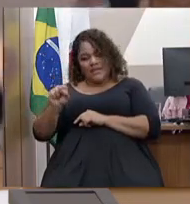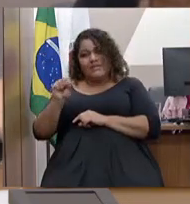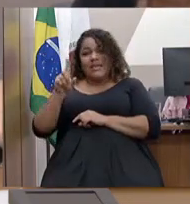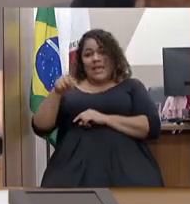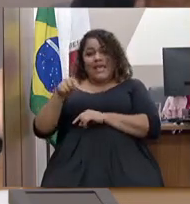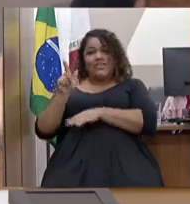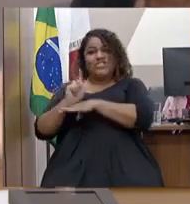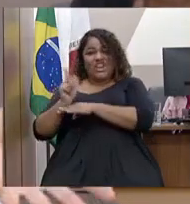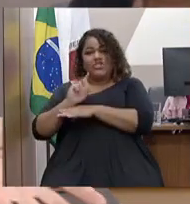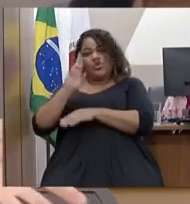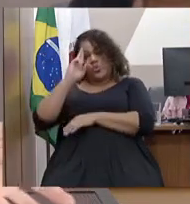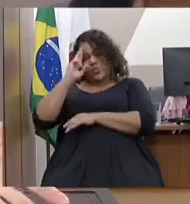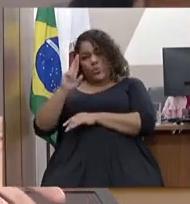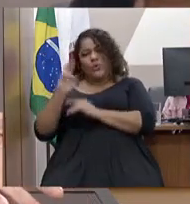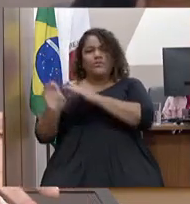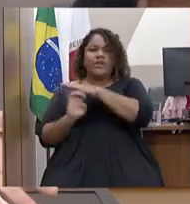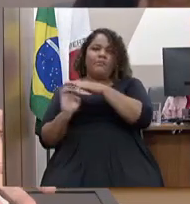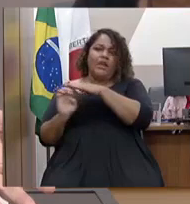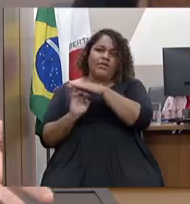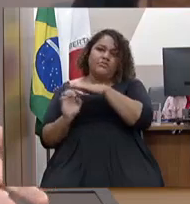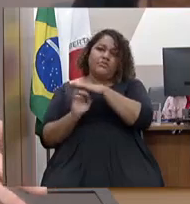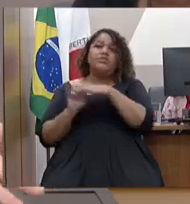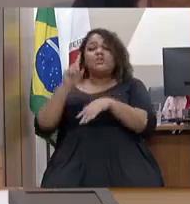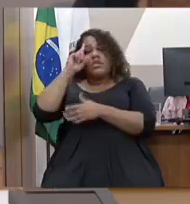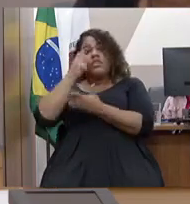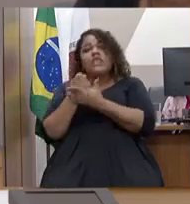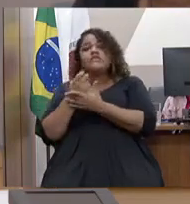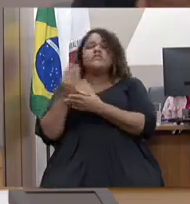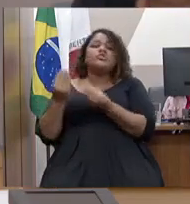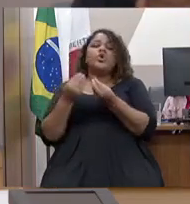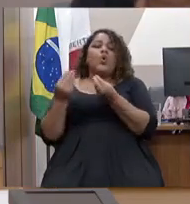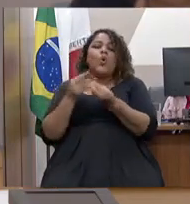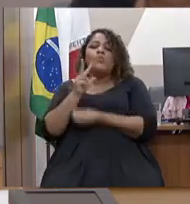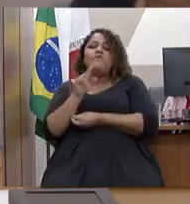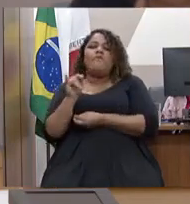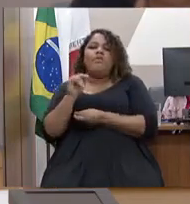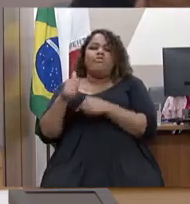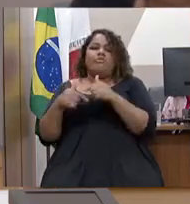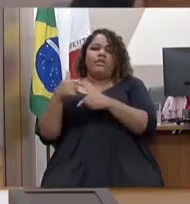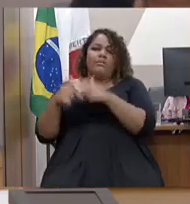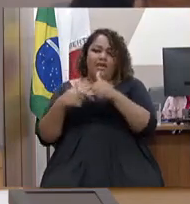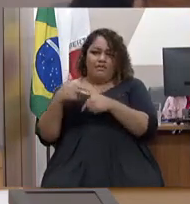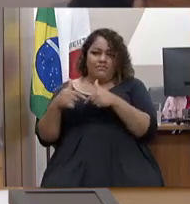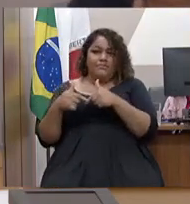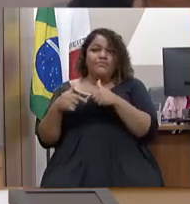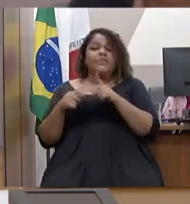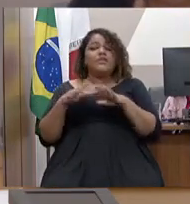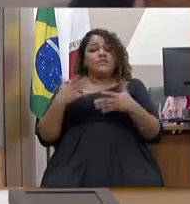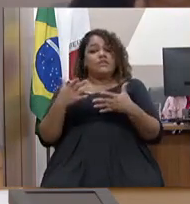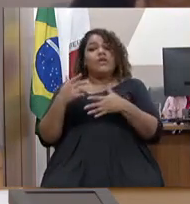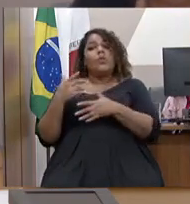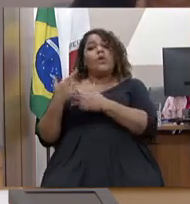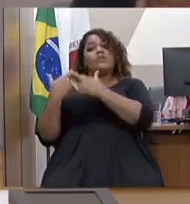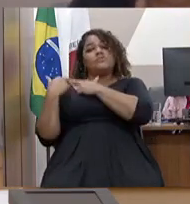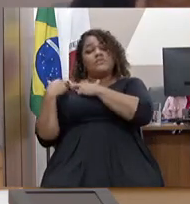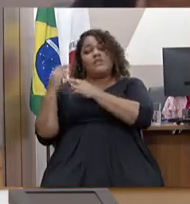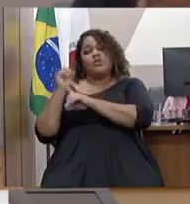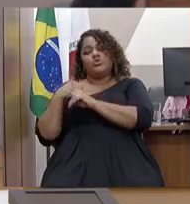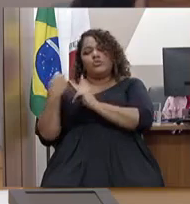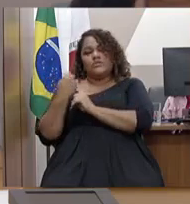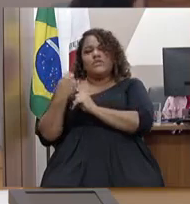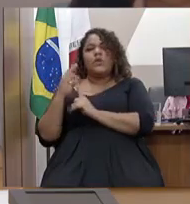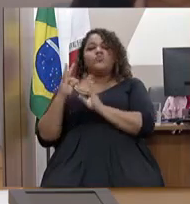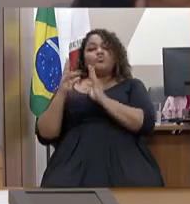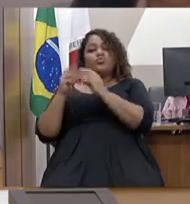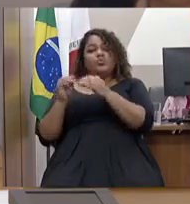é que gera o jeito de trabalhar então a obrigação né social de qualquer empresa seria manter uma empresa